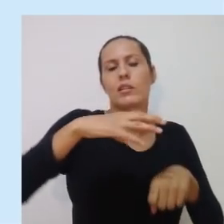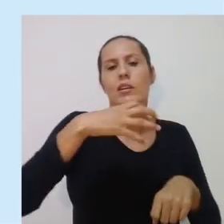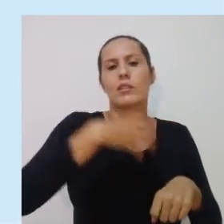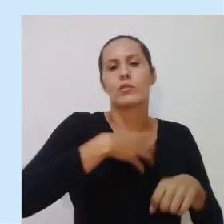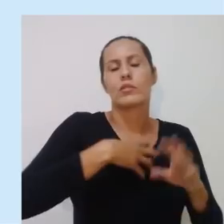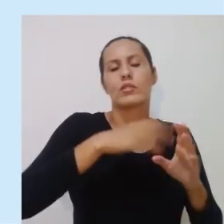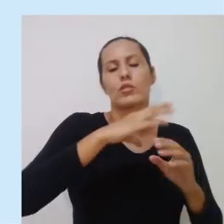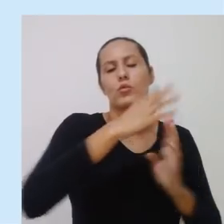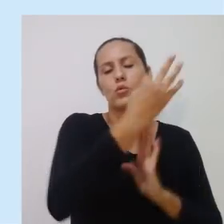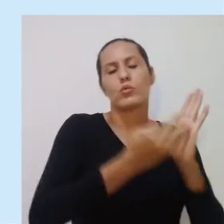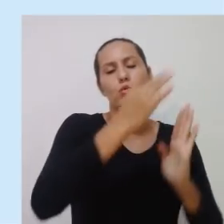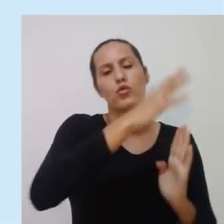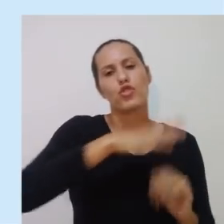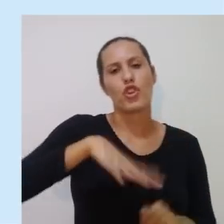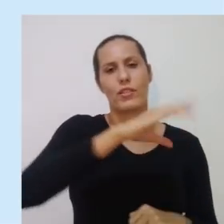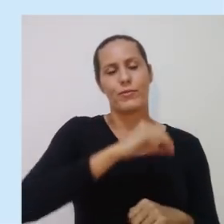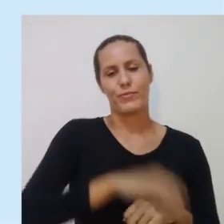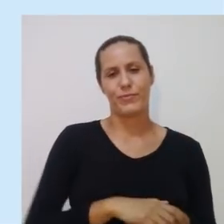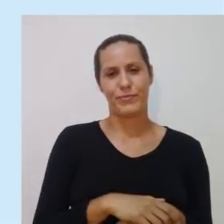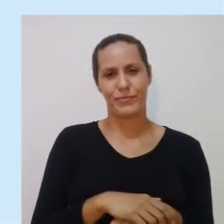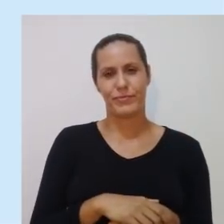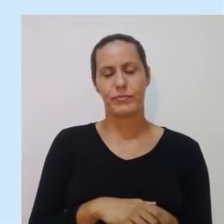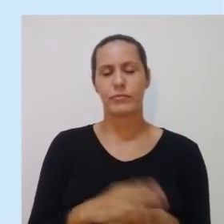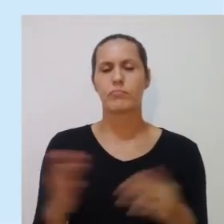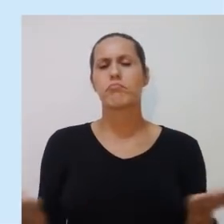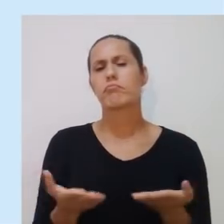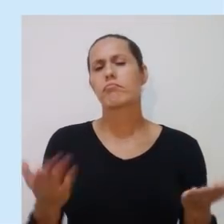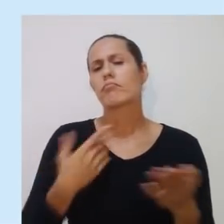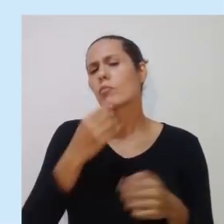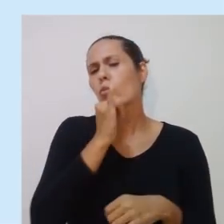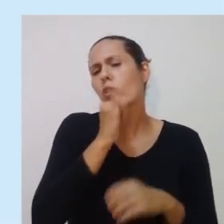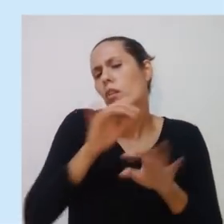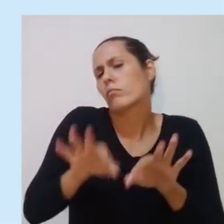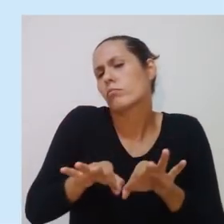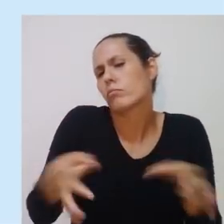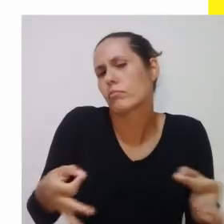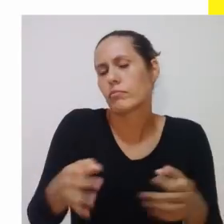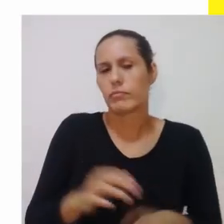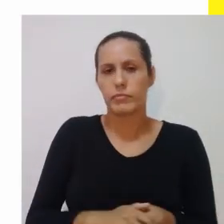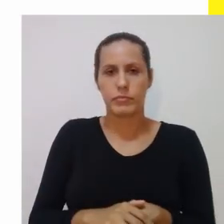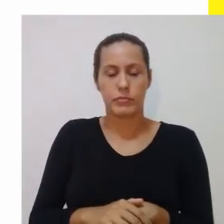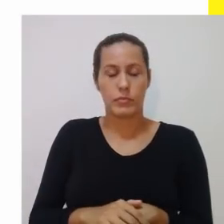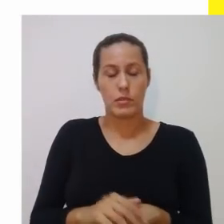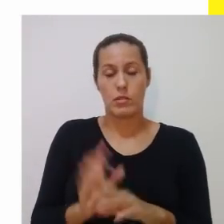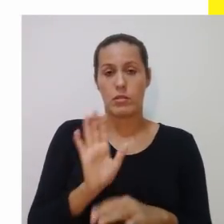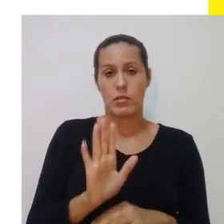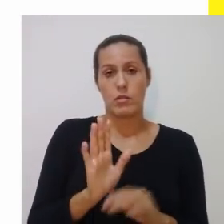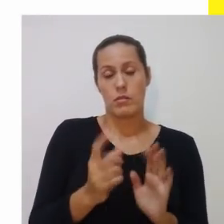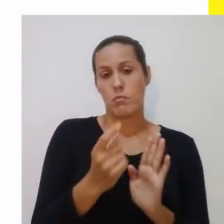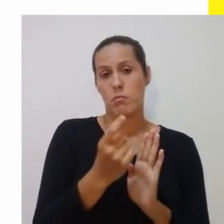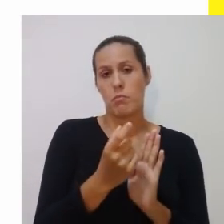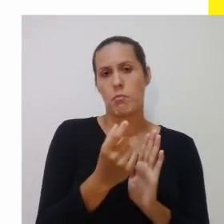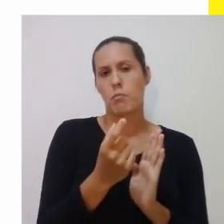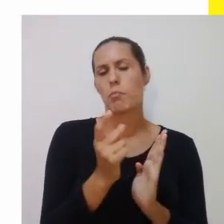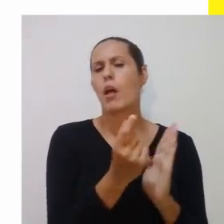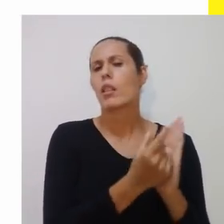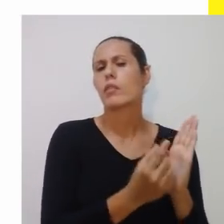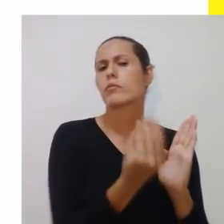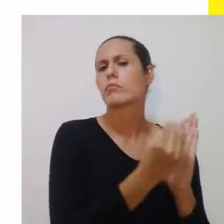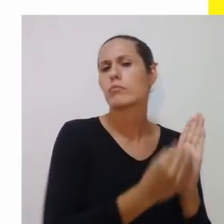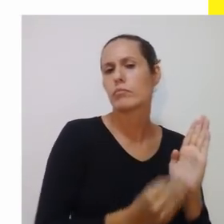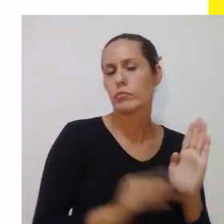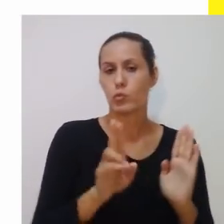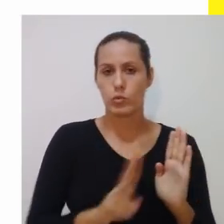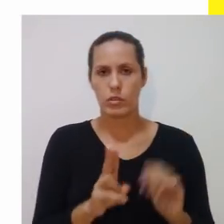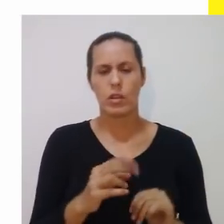desse texto. E aí eu trago um exemplo para vocês bem simples. Vamos lá. Palavras mais utilizadas. Vamos supor que você